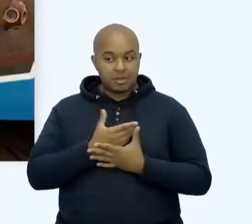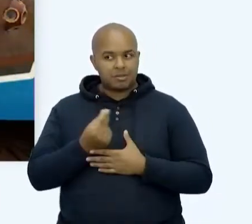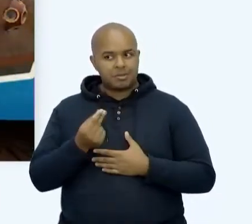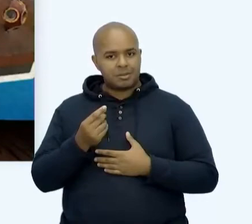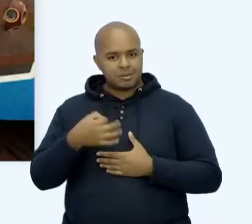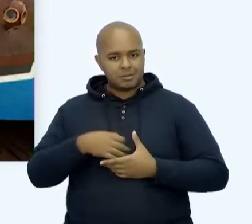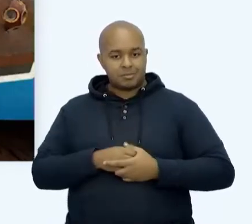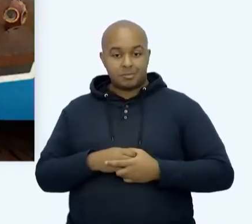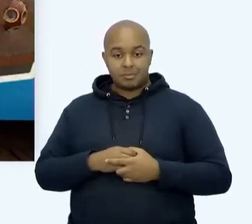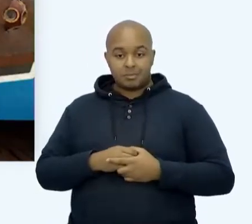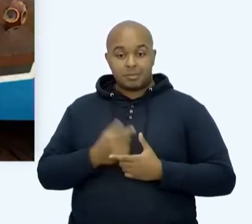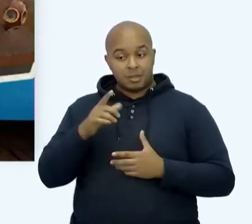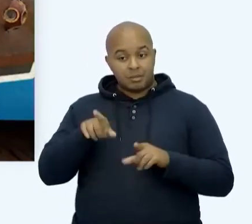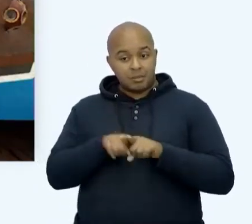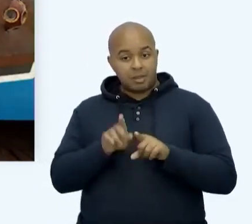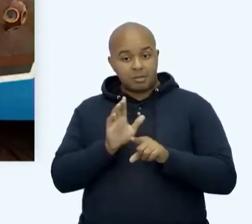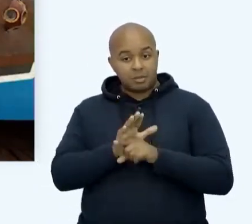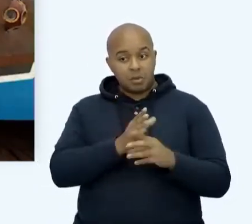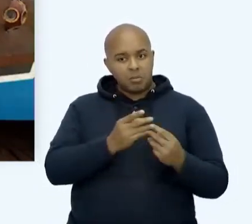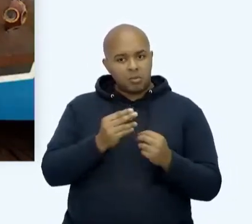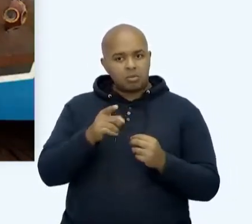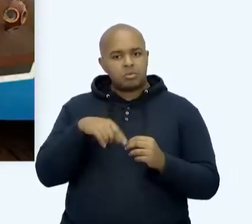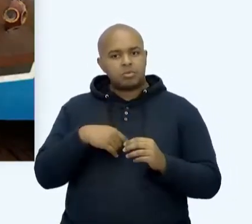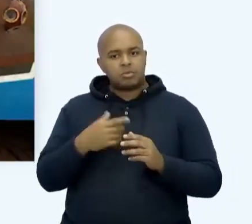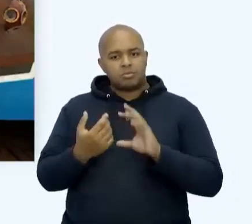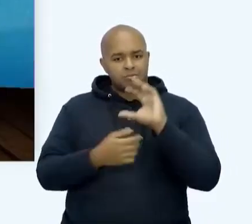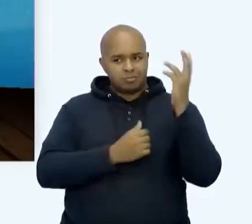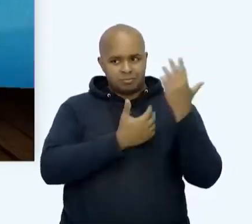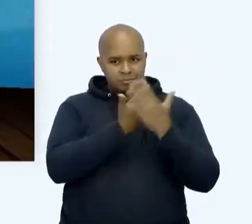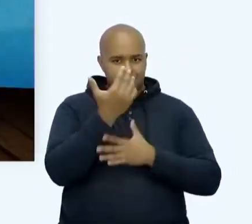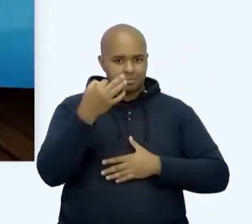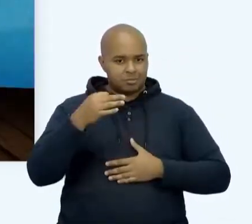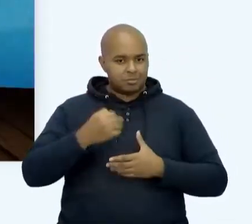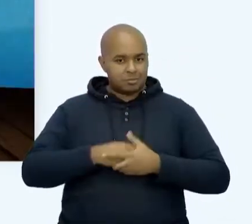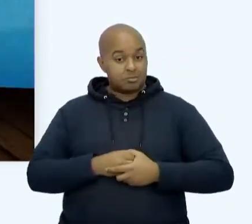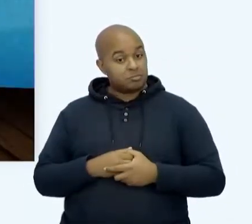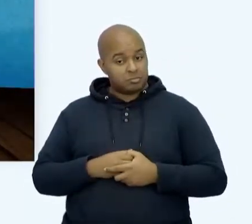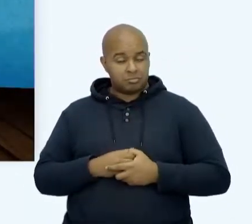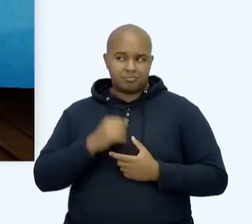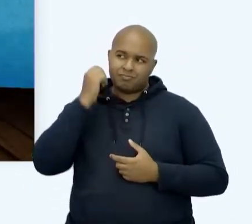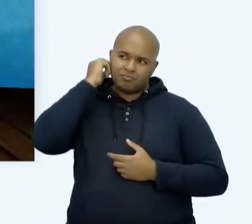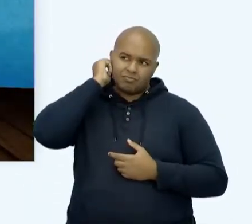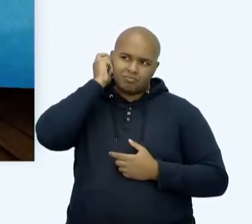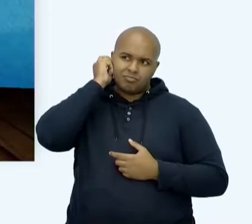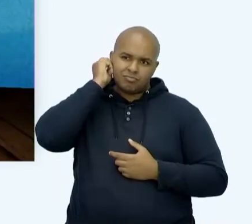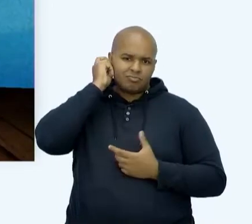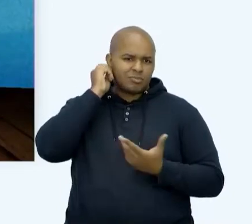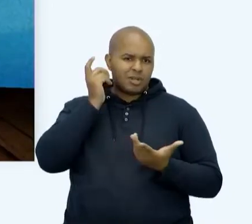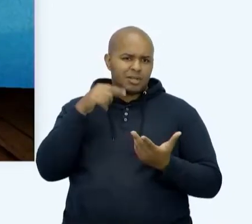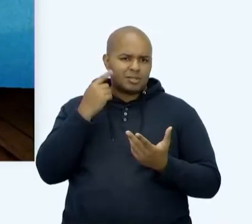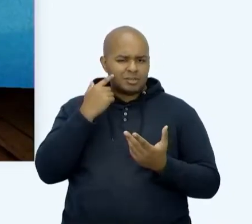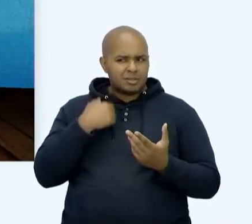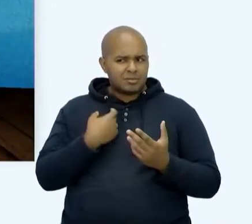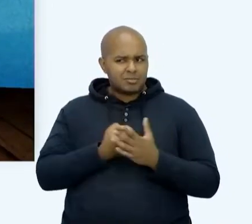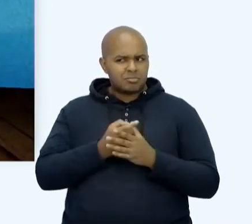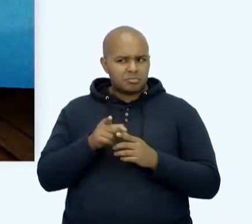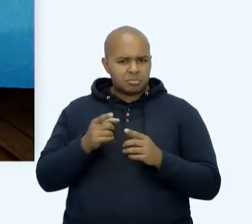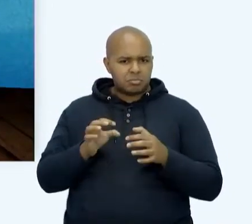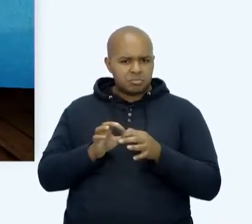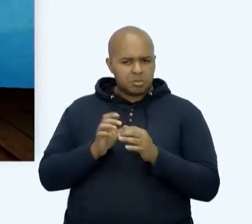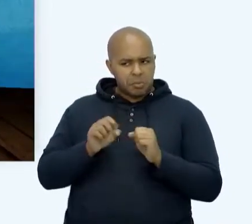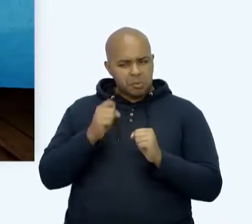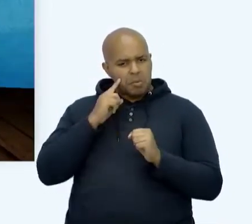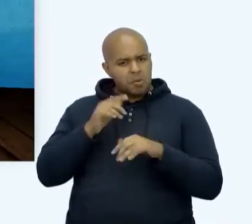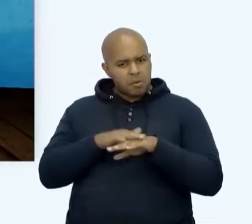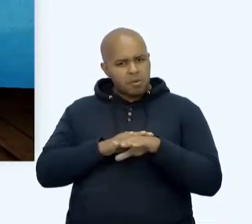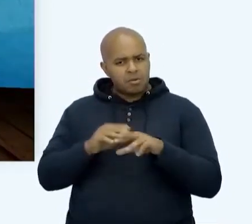graninha, além de ajudar e muito o meio ambiente. Quem sabe a gente não se torna sócio, hein? A gente podia